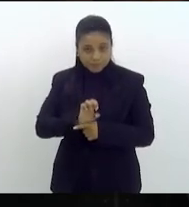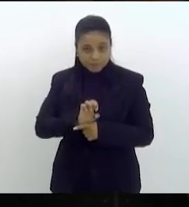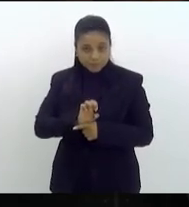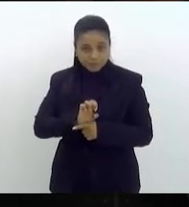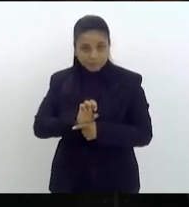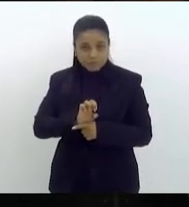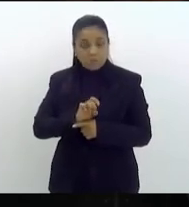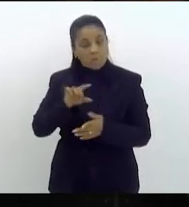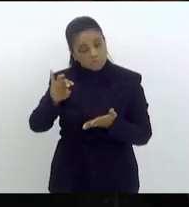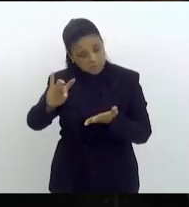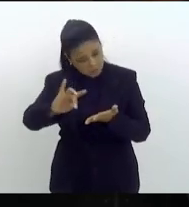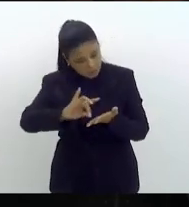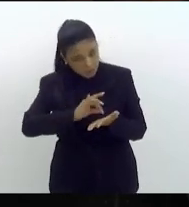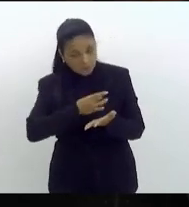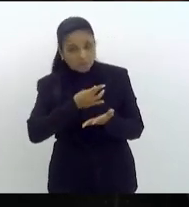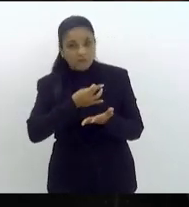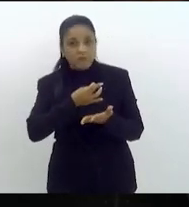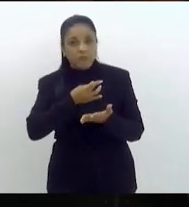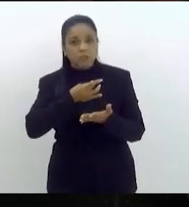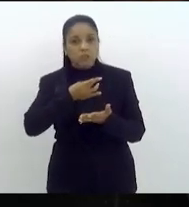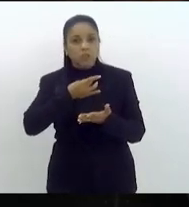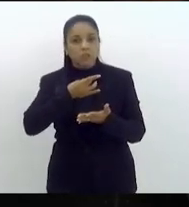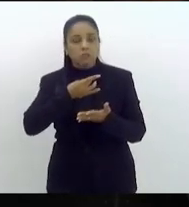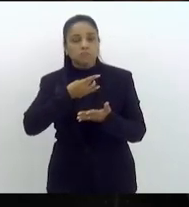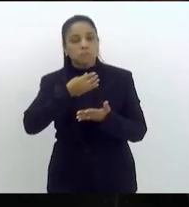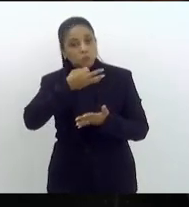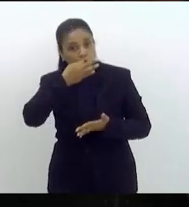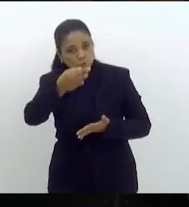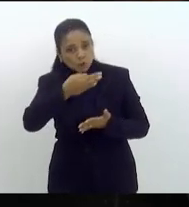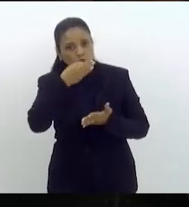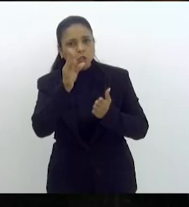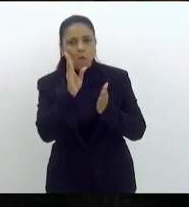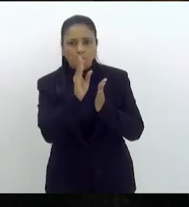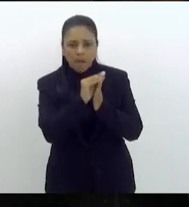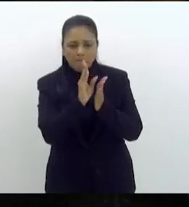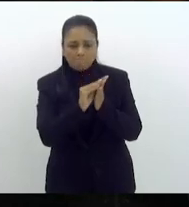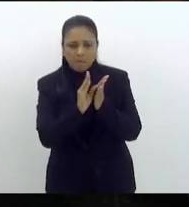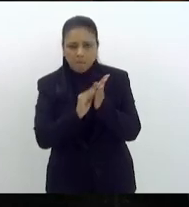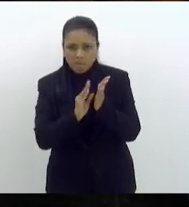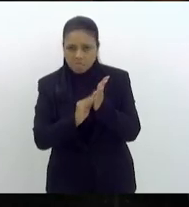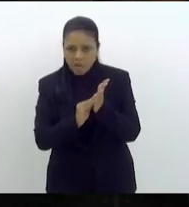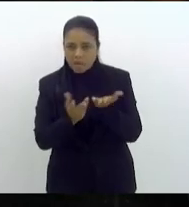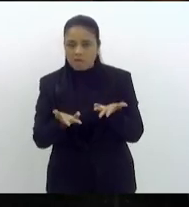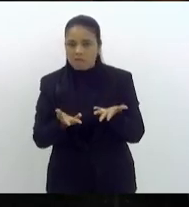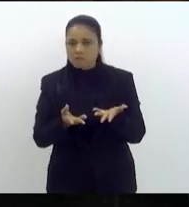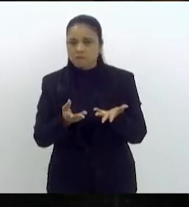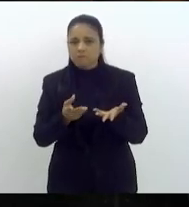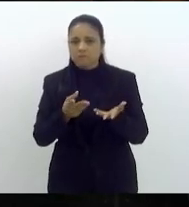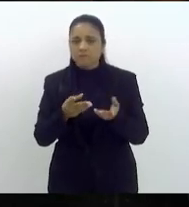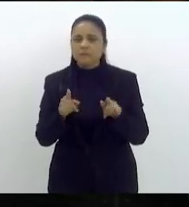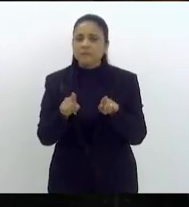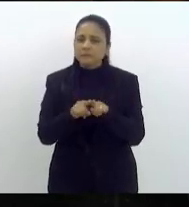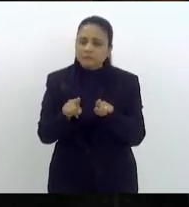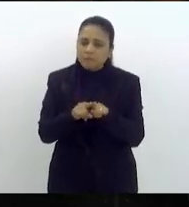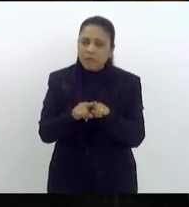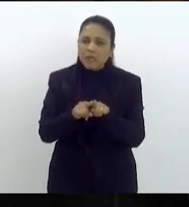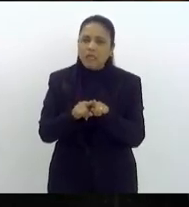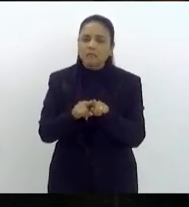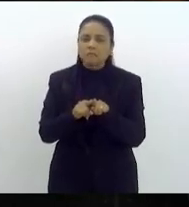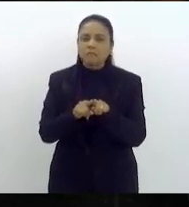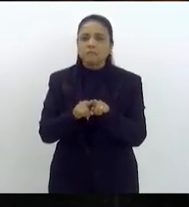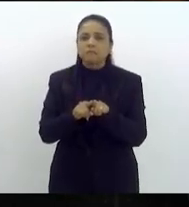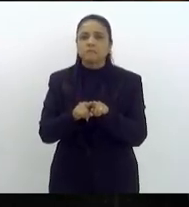Me inscrevi deixei sugestões e também lá